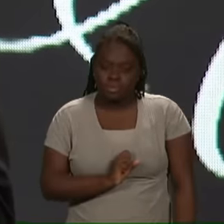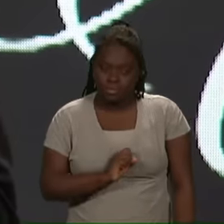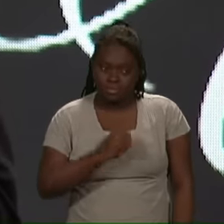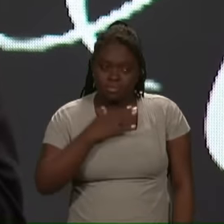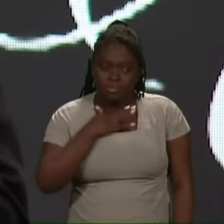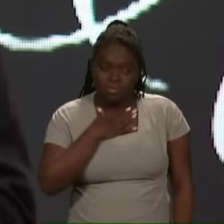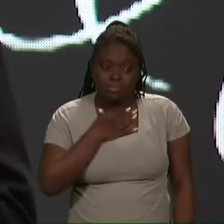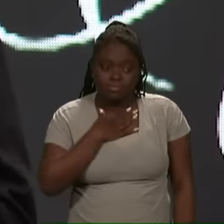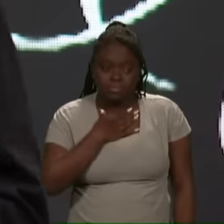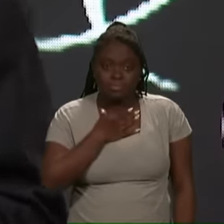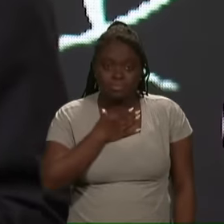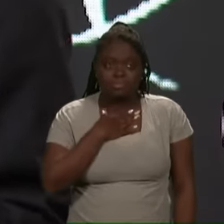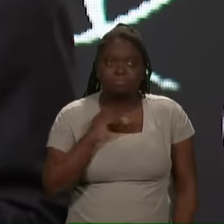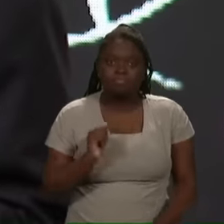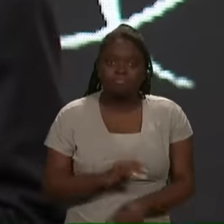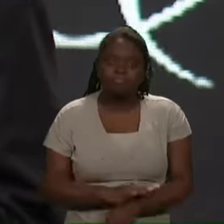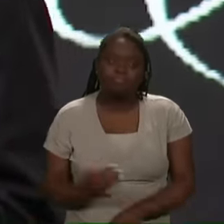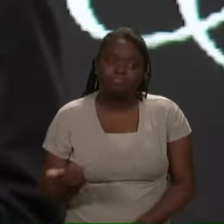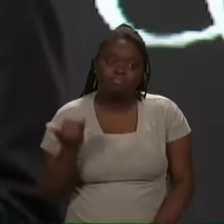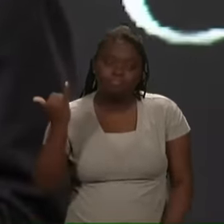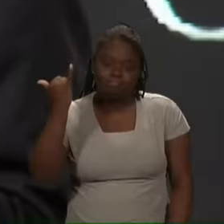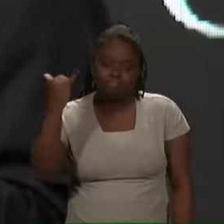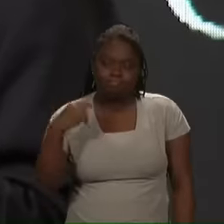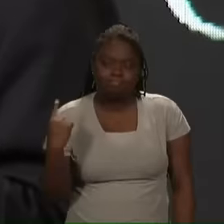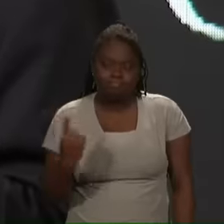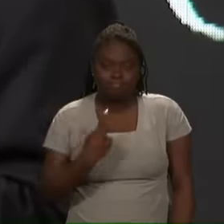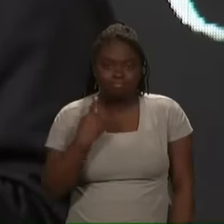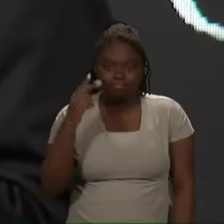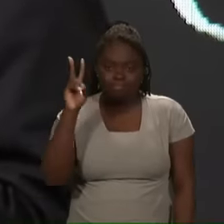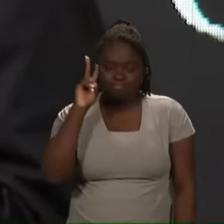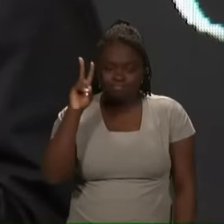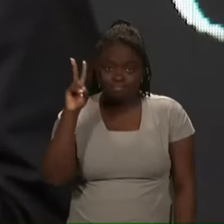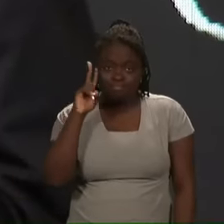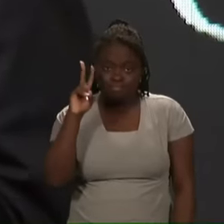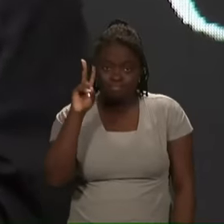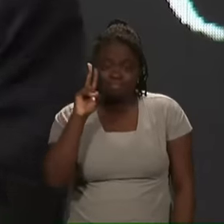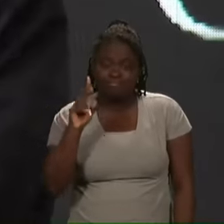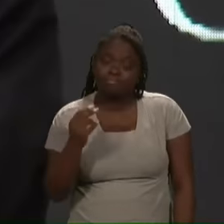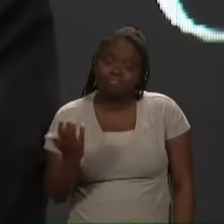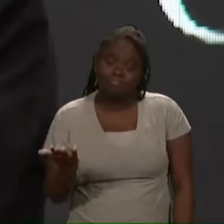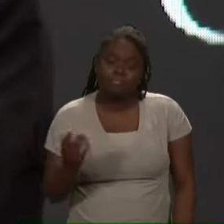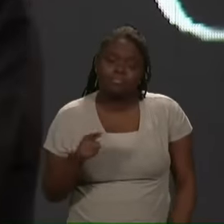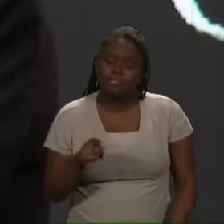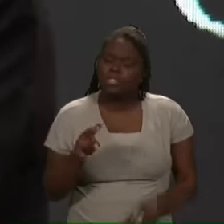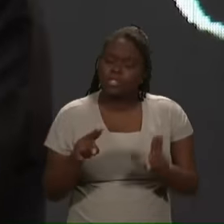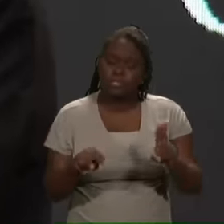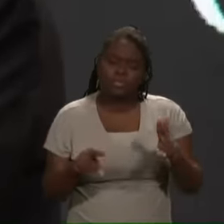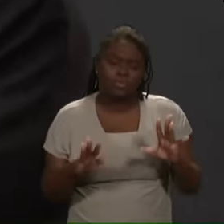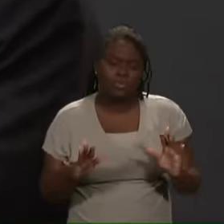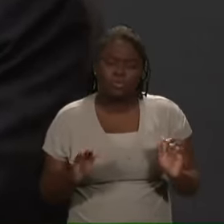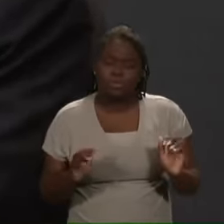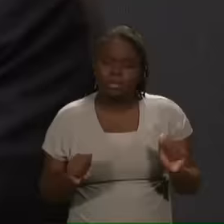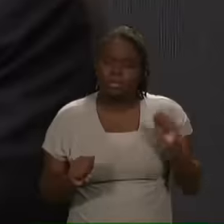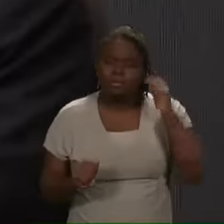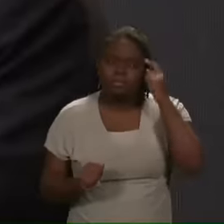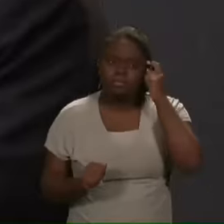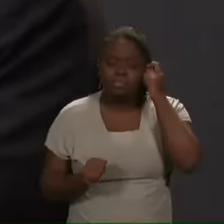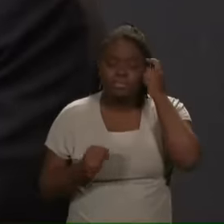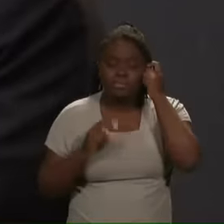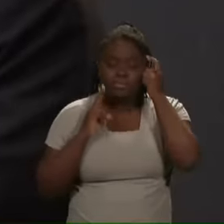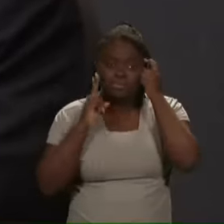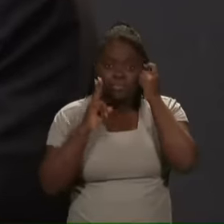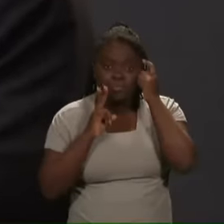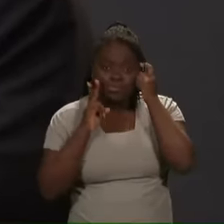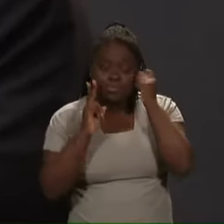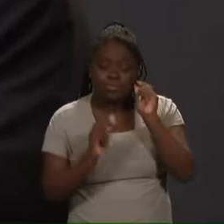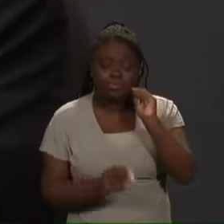O que conta na nossa história é isto. Você nunca deve comer do pão, beber do